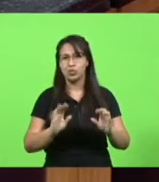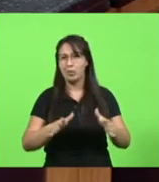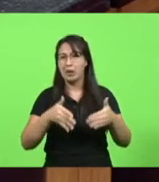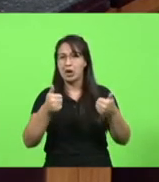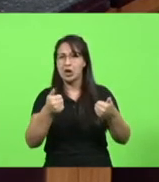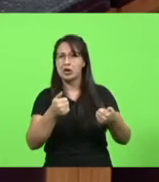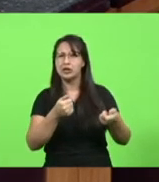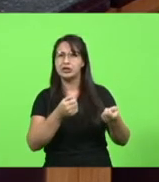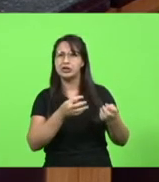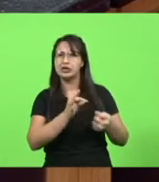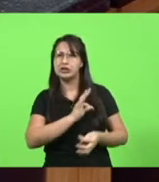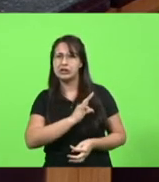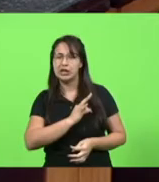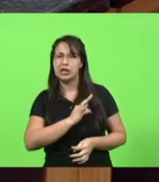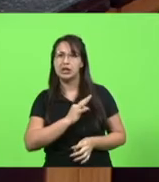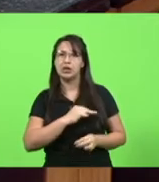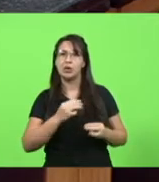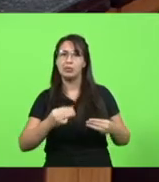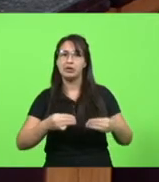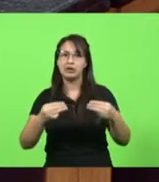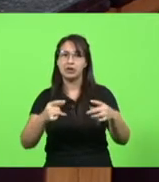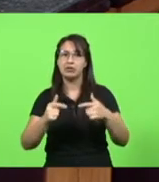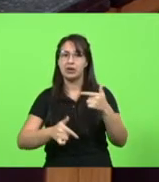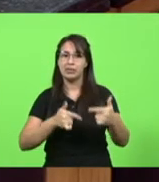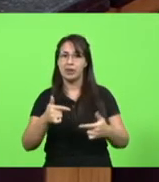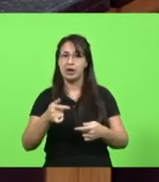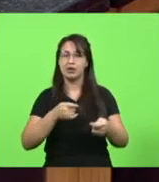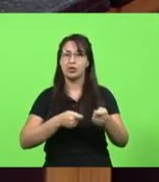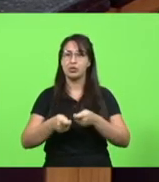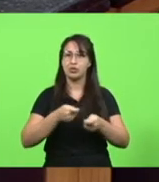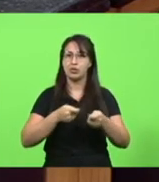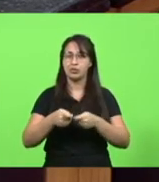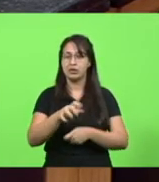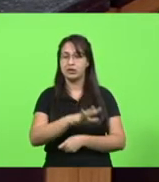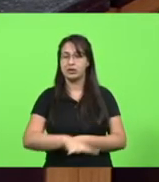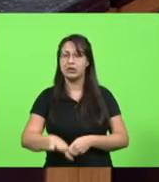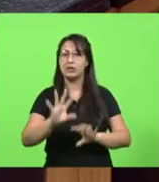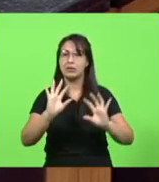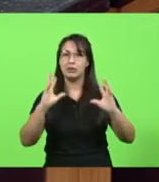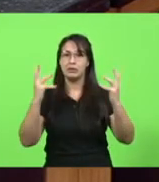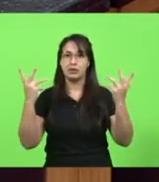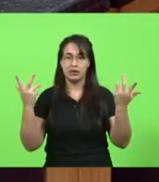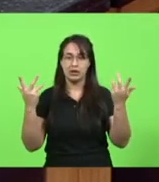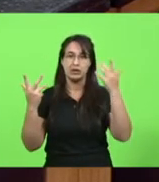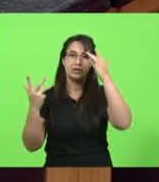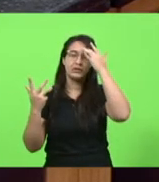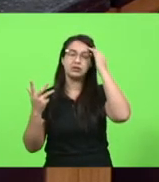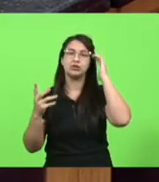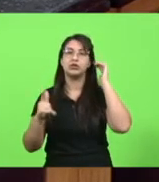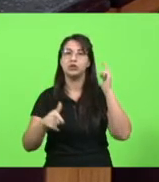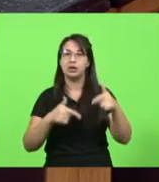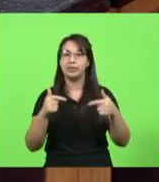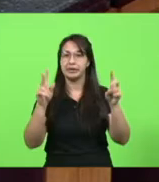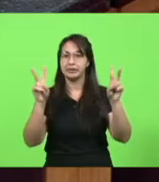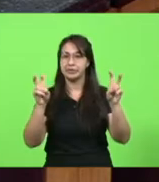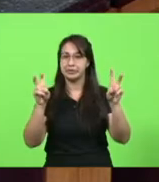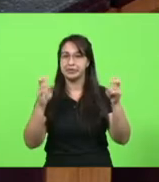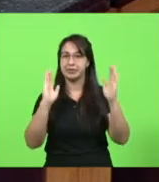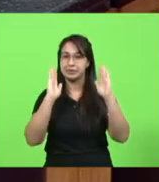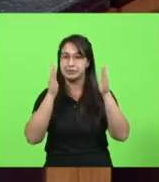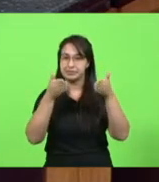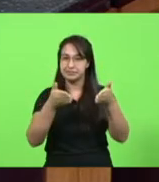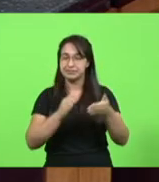tá? Do Ministério do Trabalho, do Ministério da Economia, do Ministério do Meio Ambiente, estão trabalhando com esse assunto. Nós, deputadas